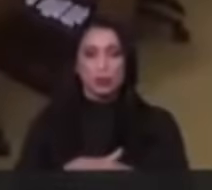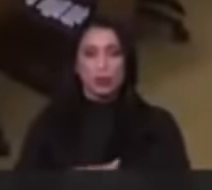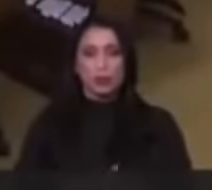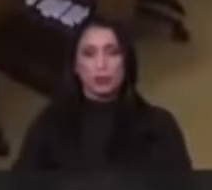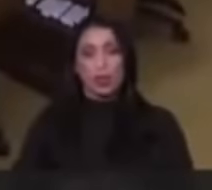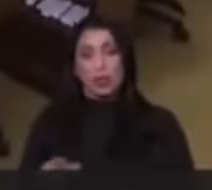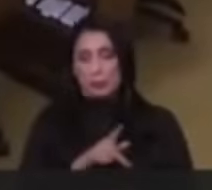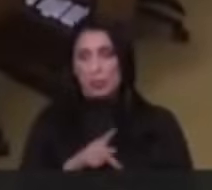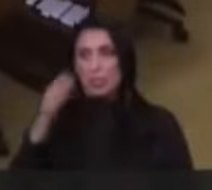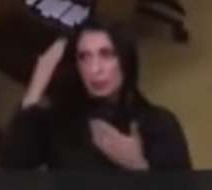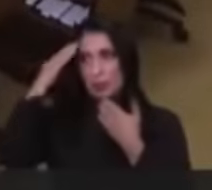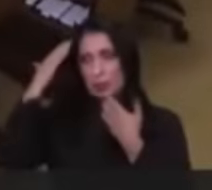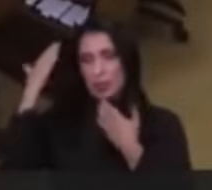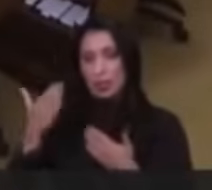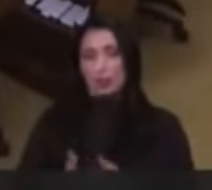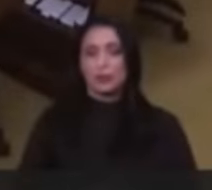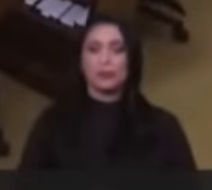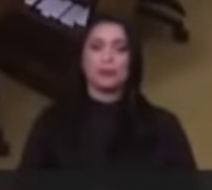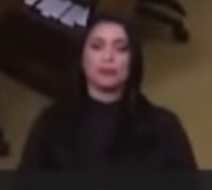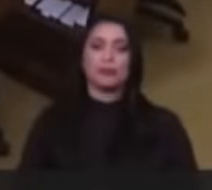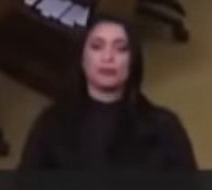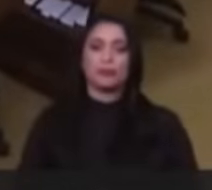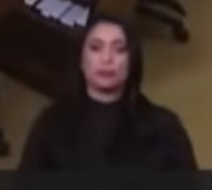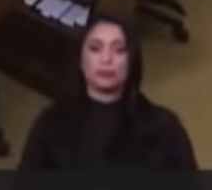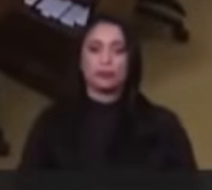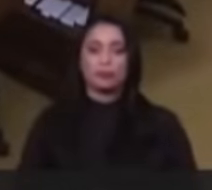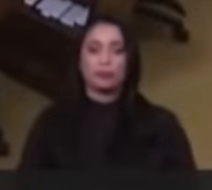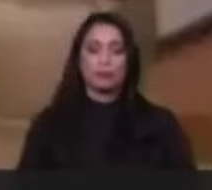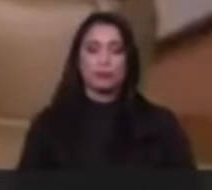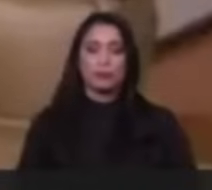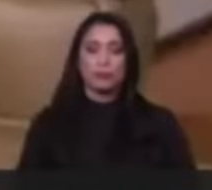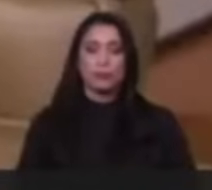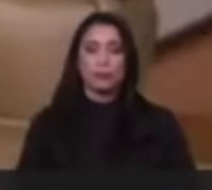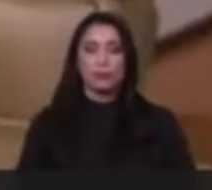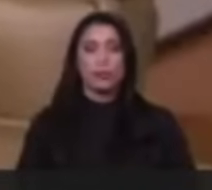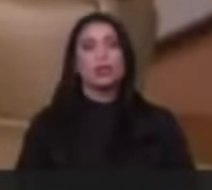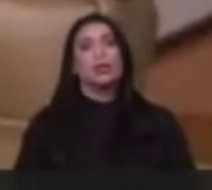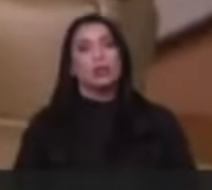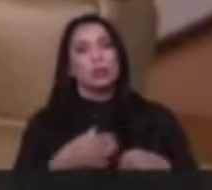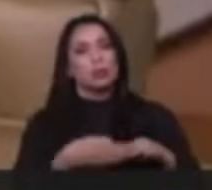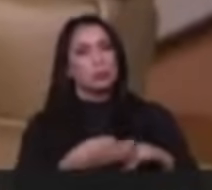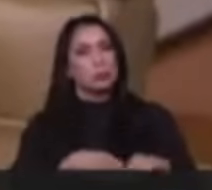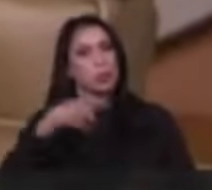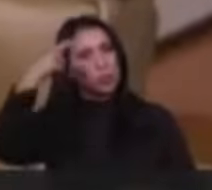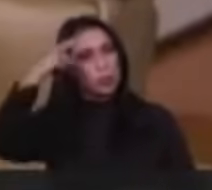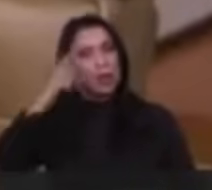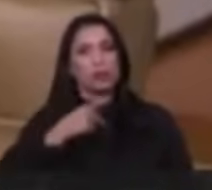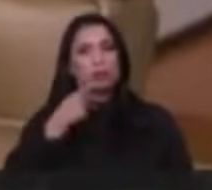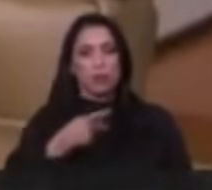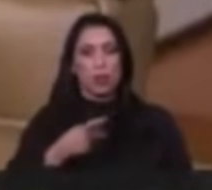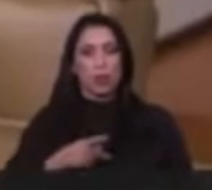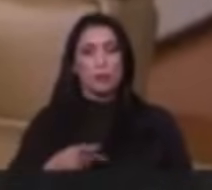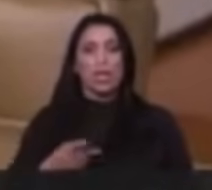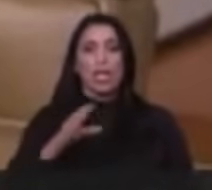Obrigado, presidente. Presidente, como disse o eminente ministro Luiz Roberto Barroso, no mundo